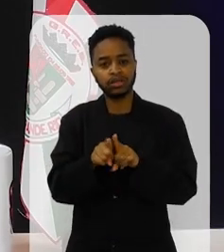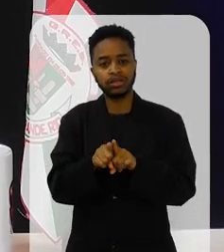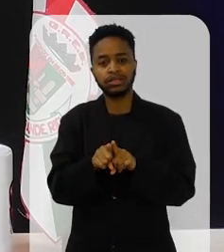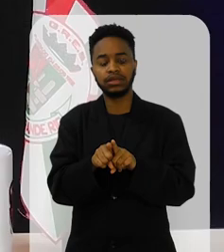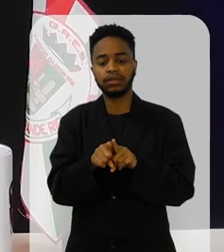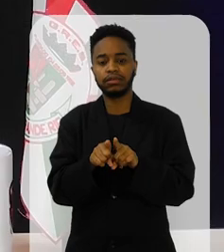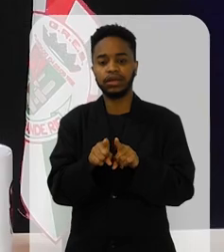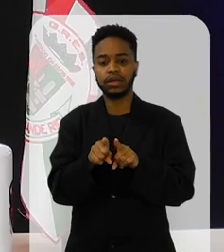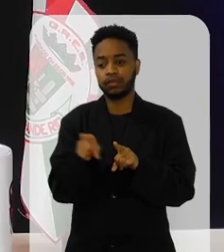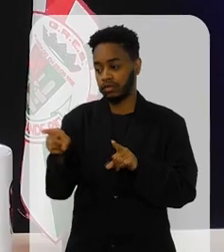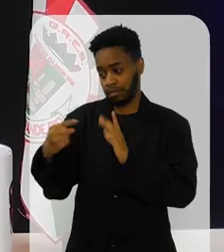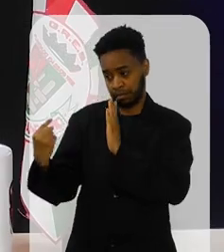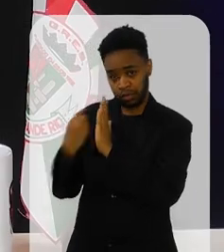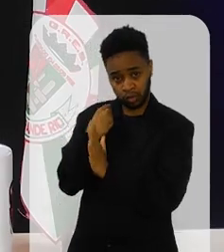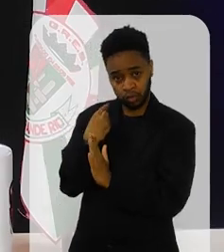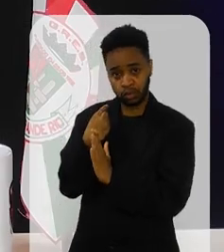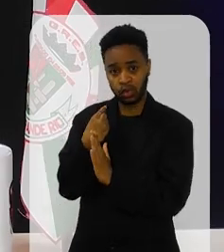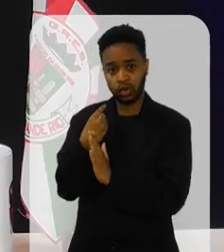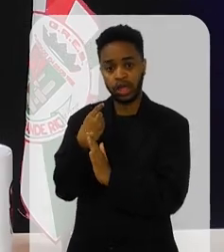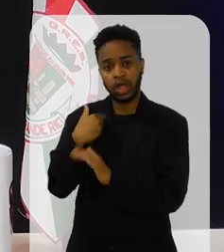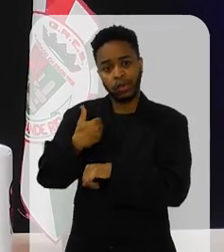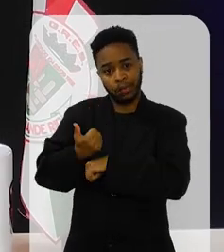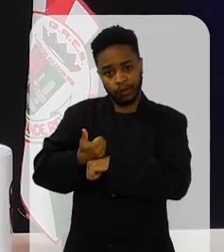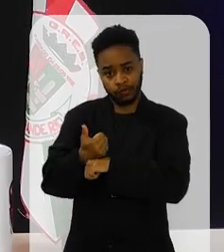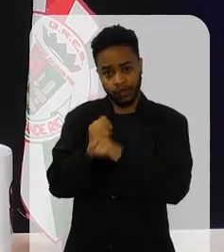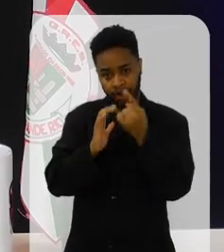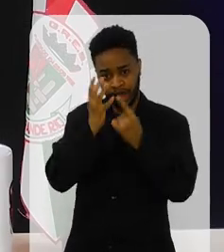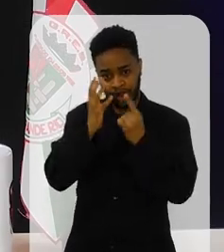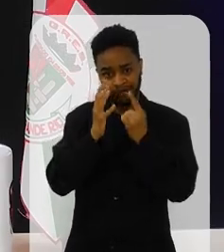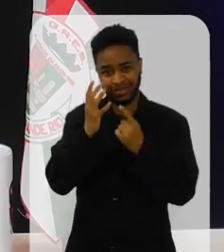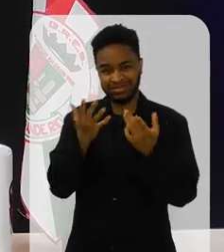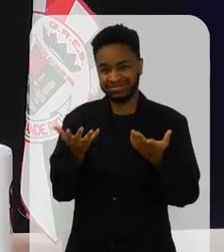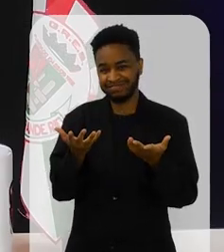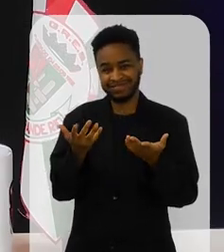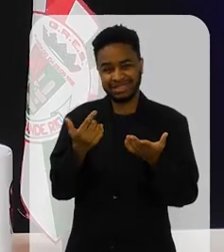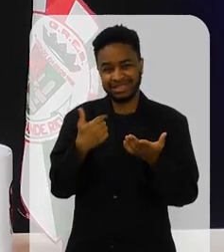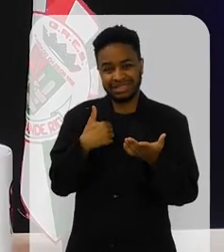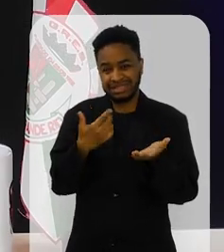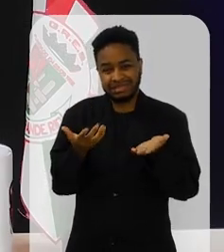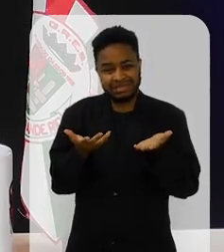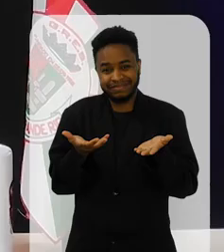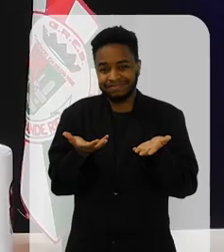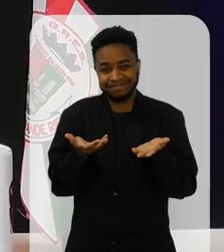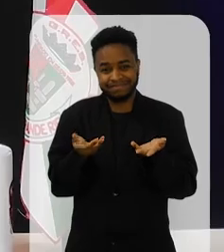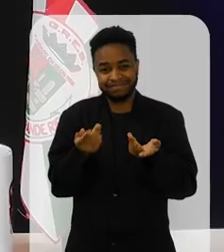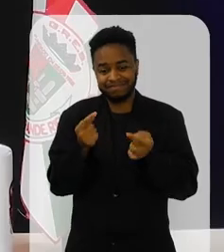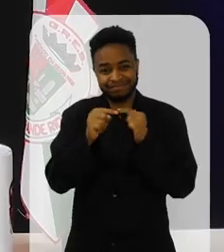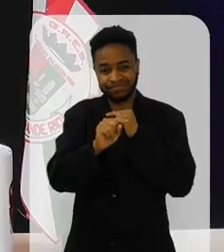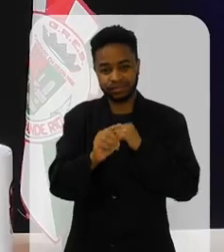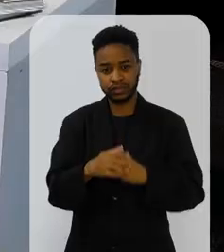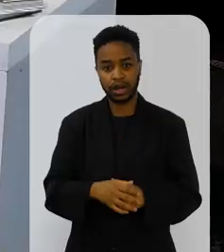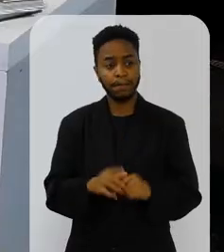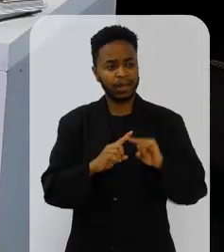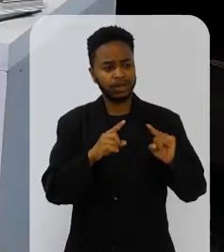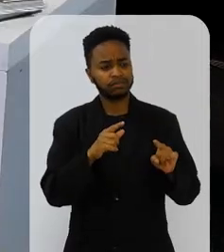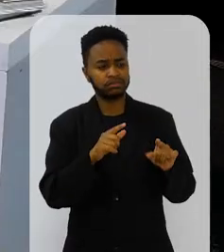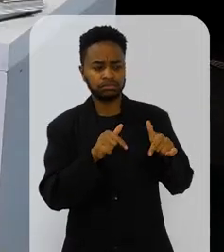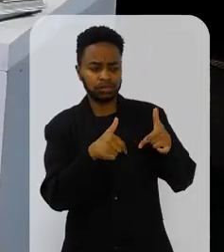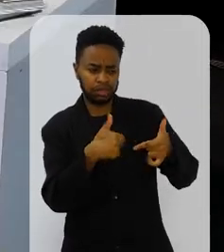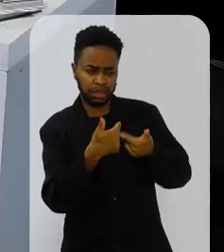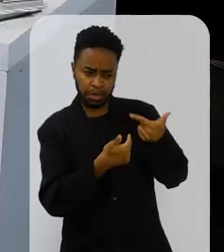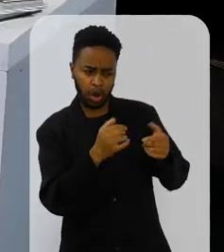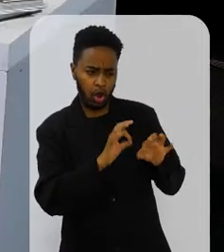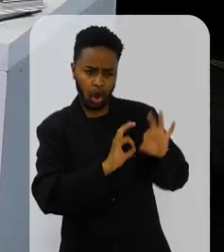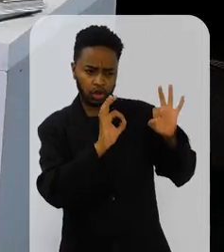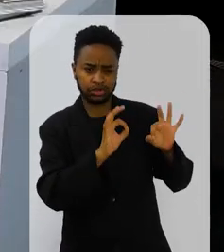até como, se você não me fez a pergunta, até como carnavalesco. A Curicica está... É, você fez belos trabalhos.